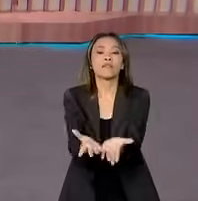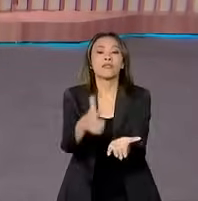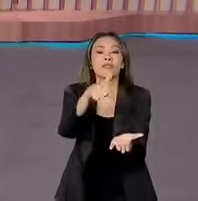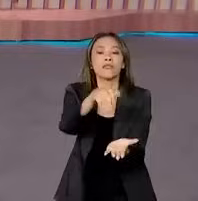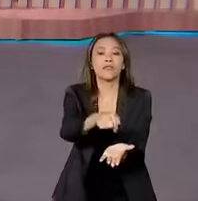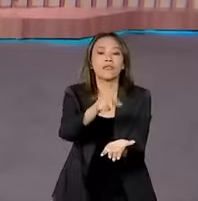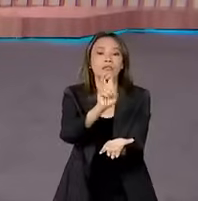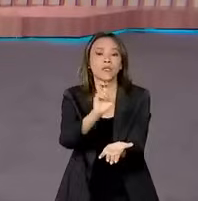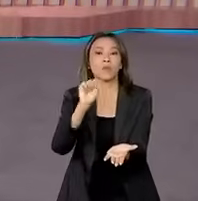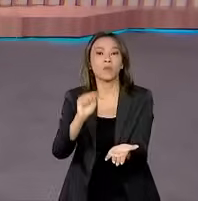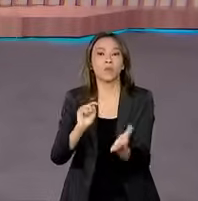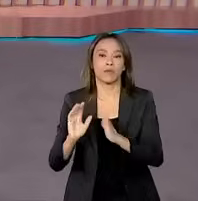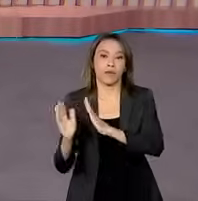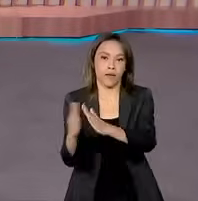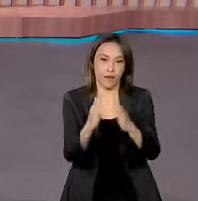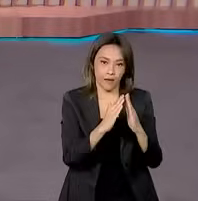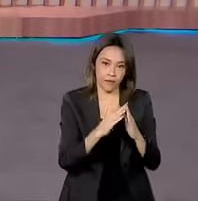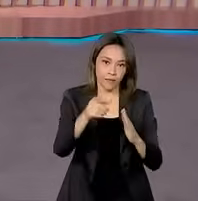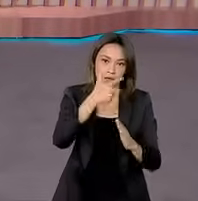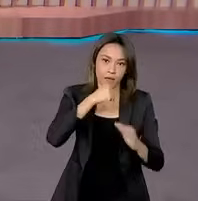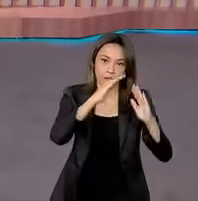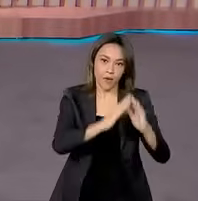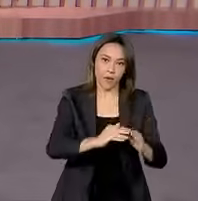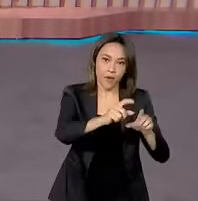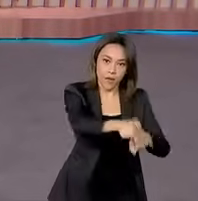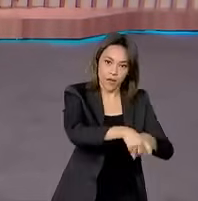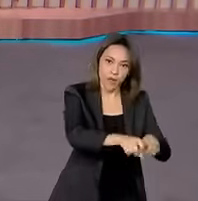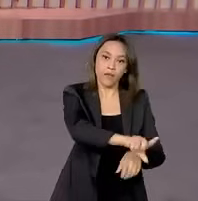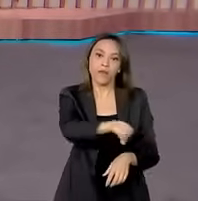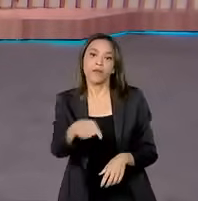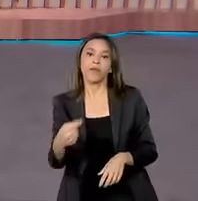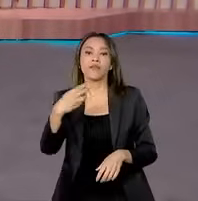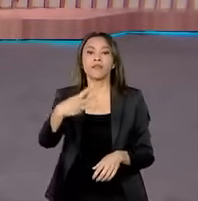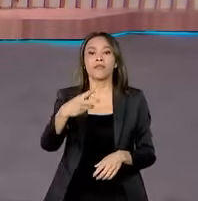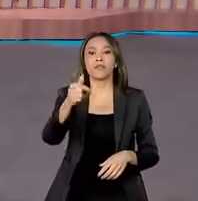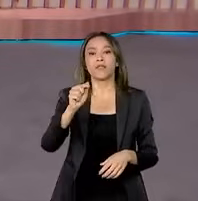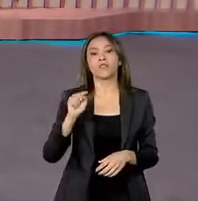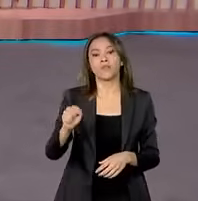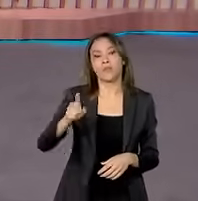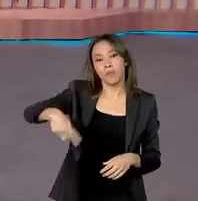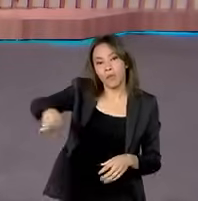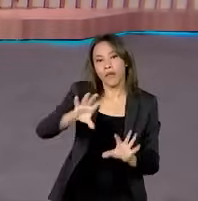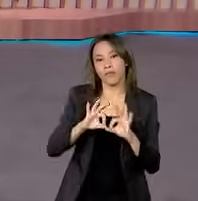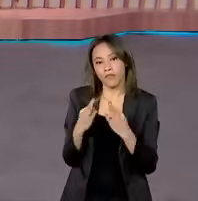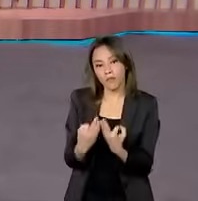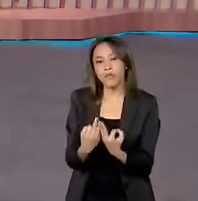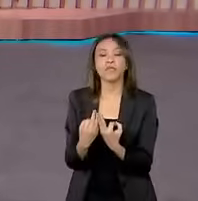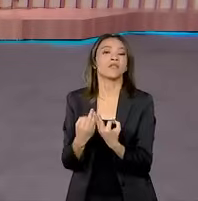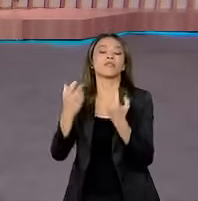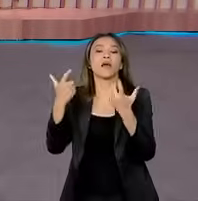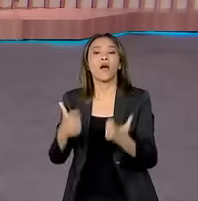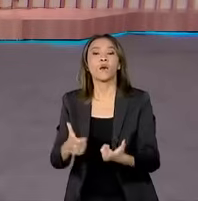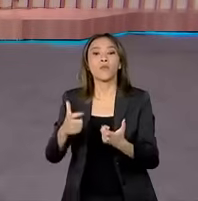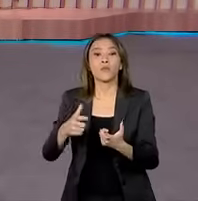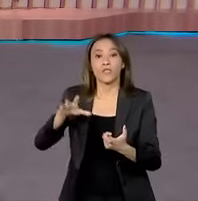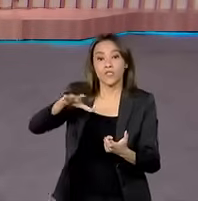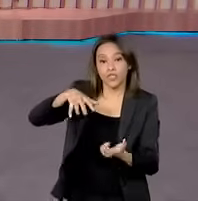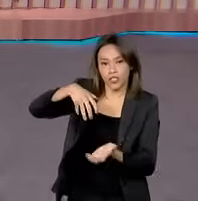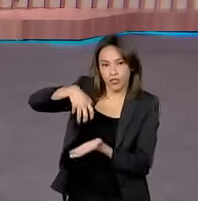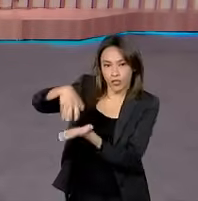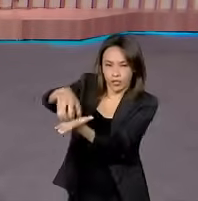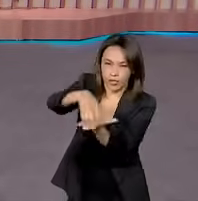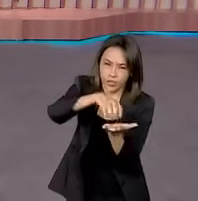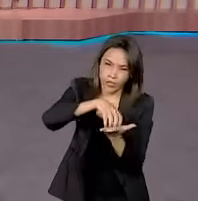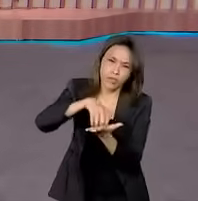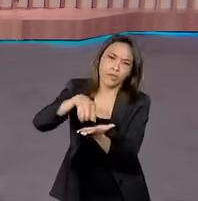mil habitações para a população rural e mais 37 mil para famílias que se organizam por meio de entidades privadas,